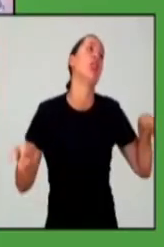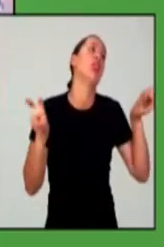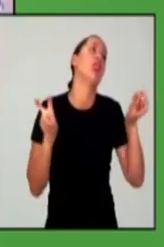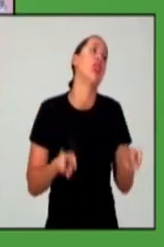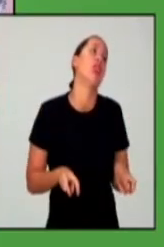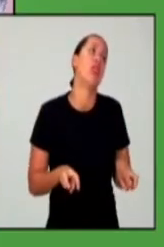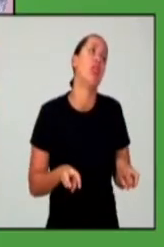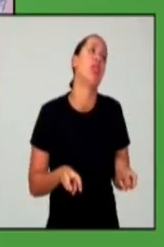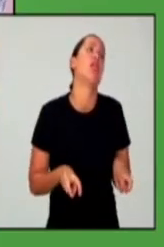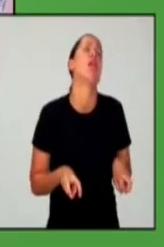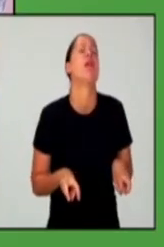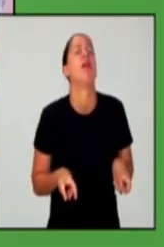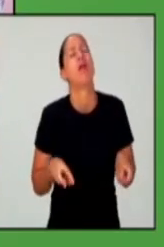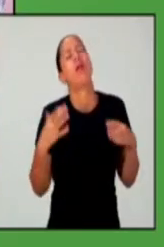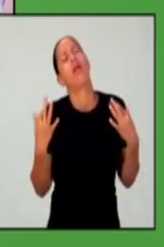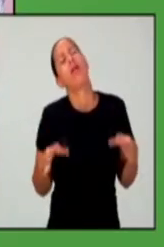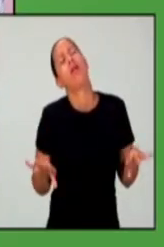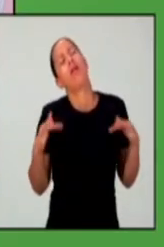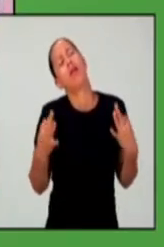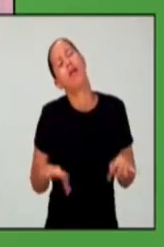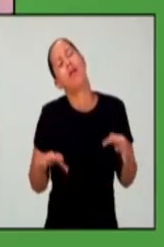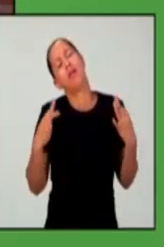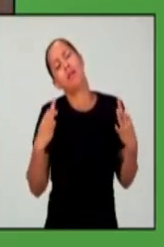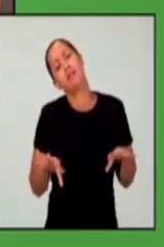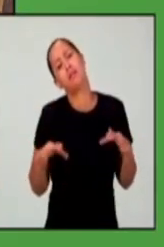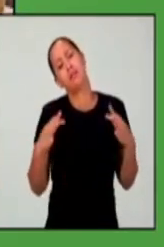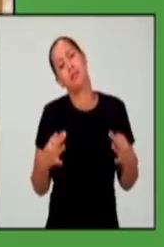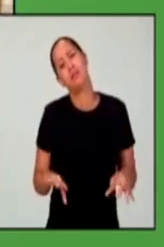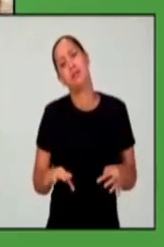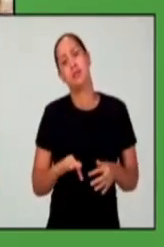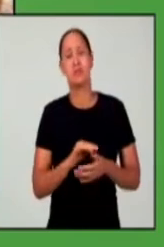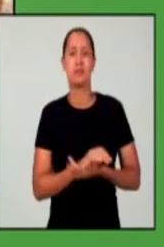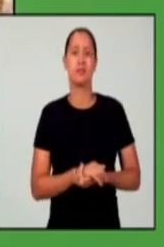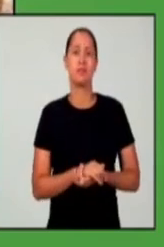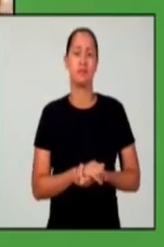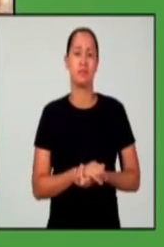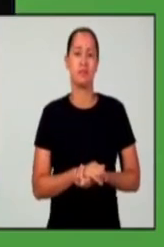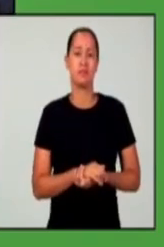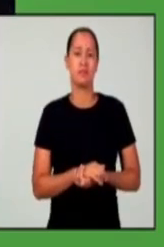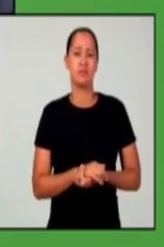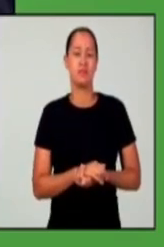Ai. Minhas pernas estão me matando.